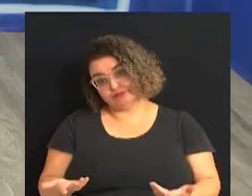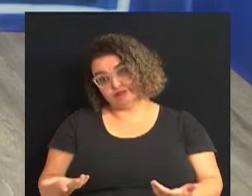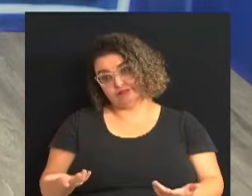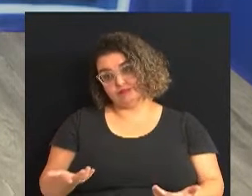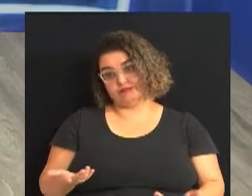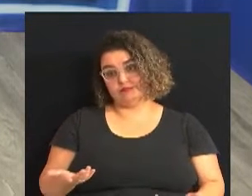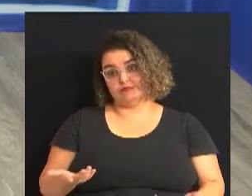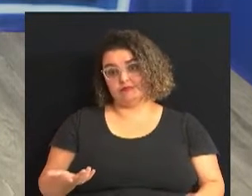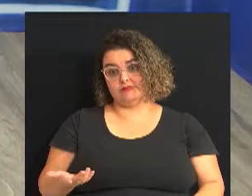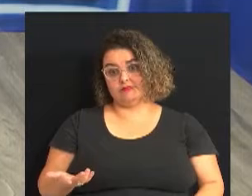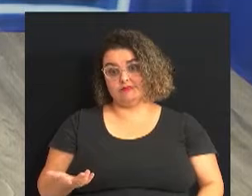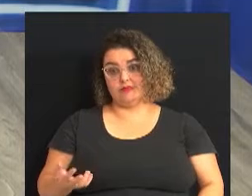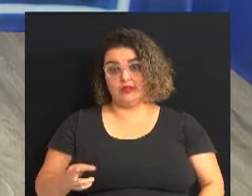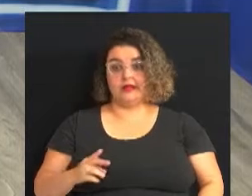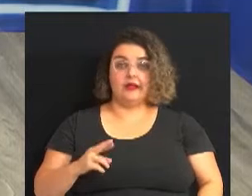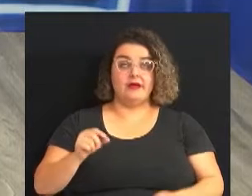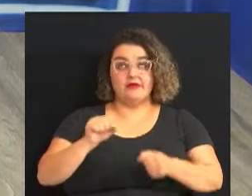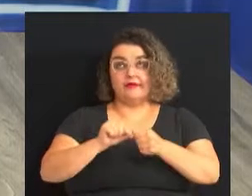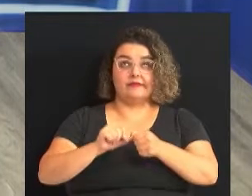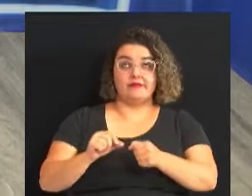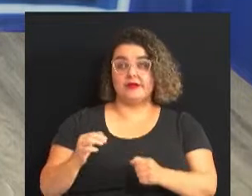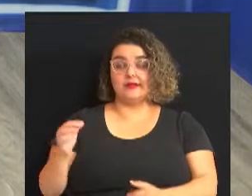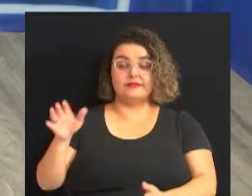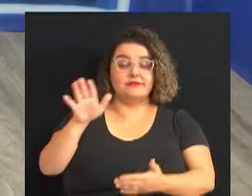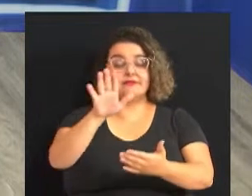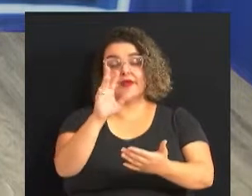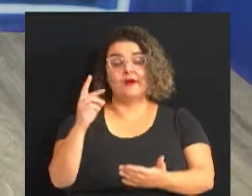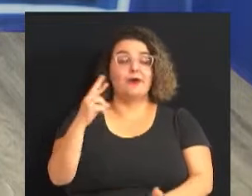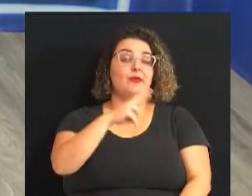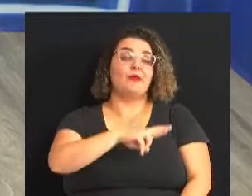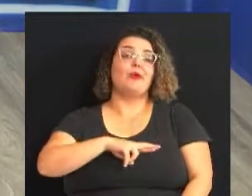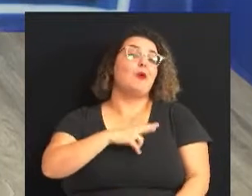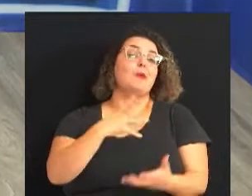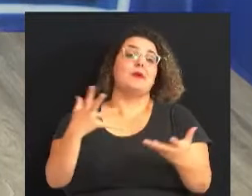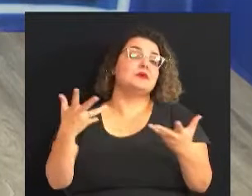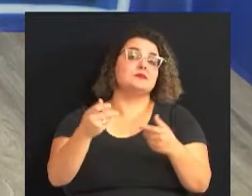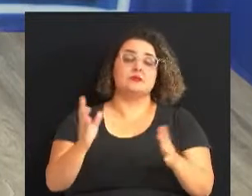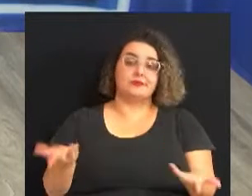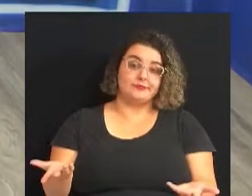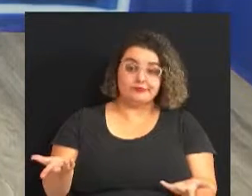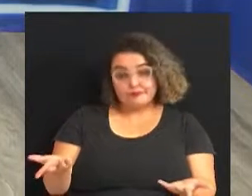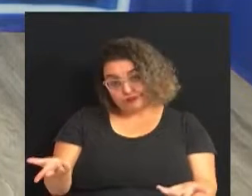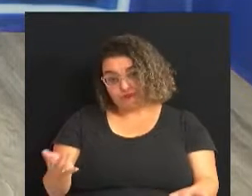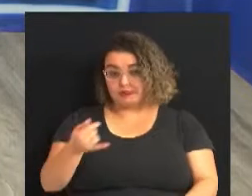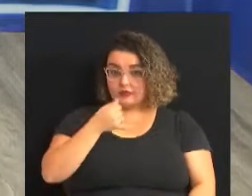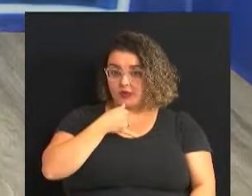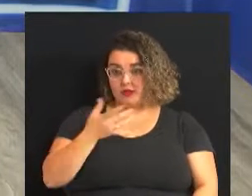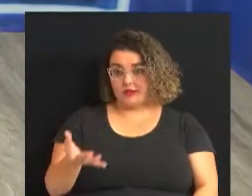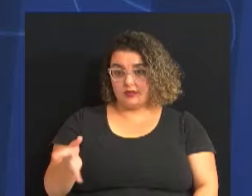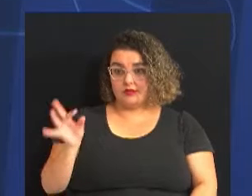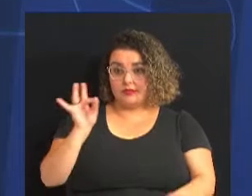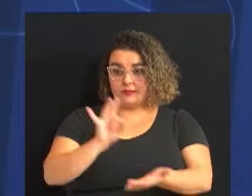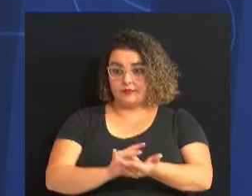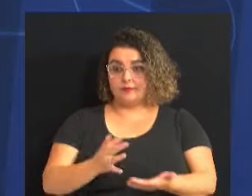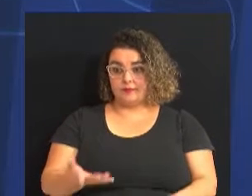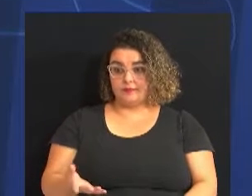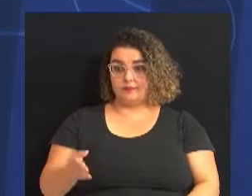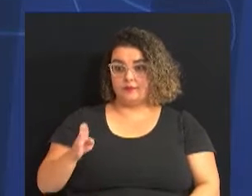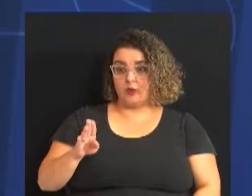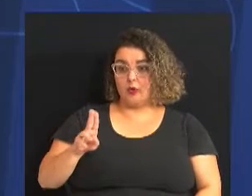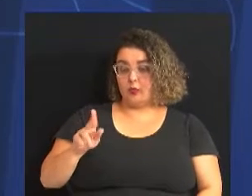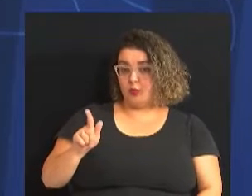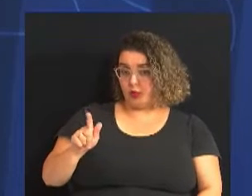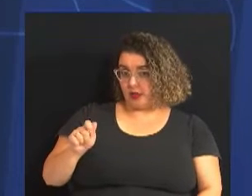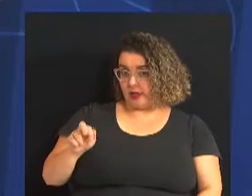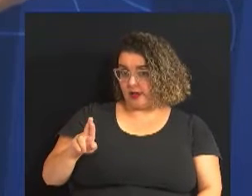pinta um romantismo que não deveria, mas enfim, é a realidade que está imposta. Bulgarelli, nós estávamos falando